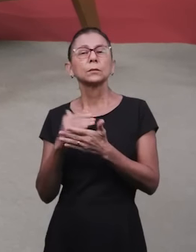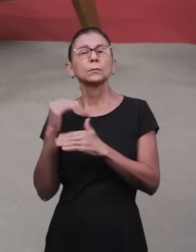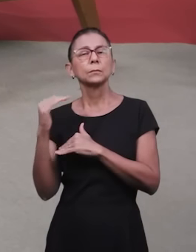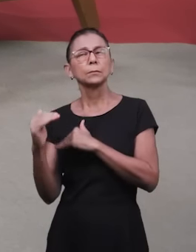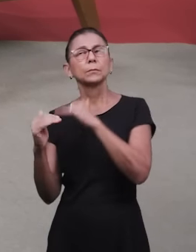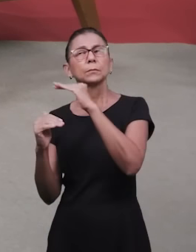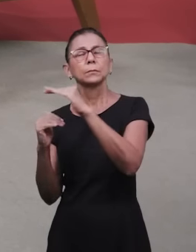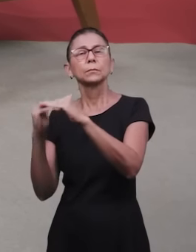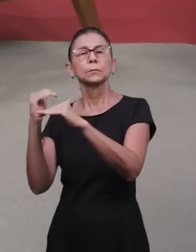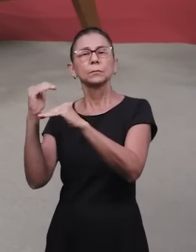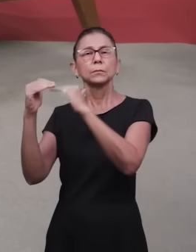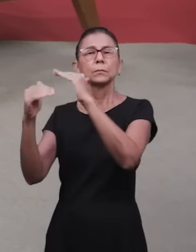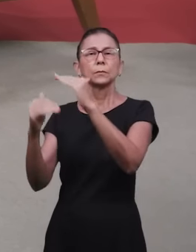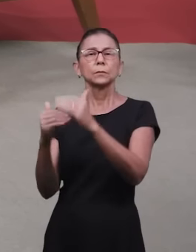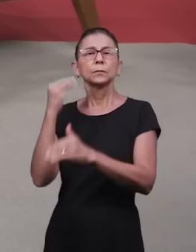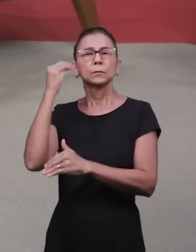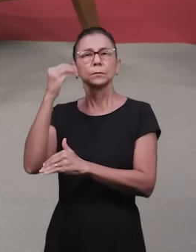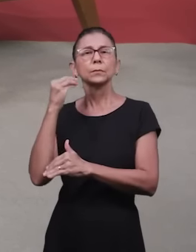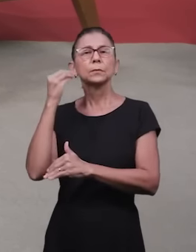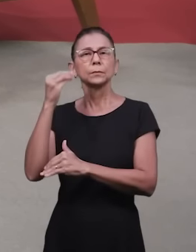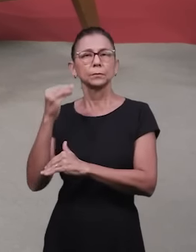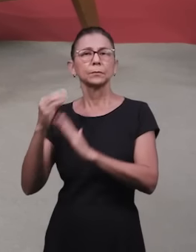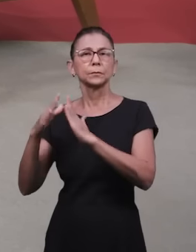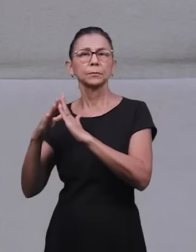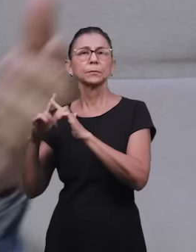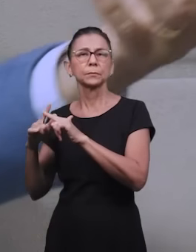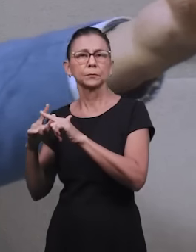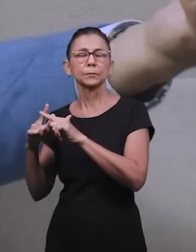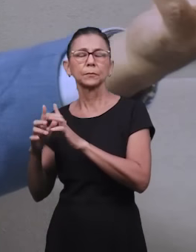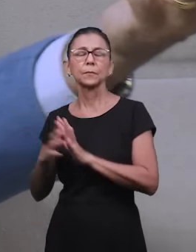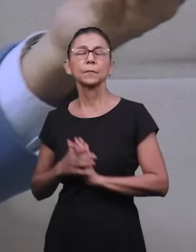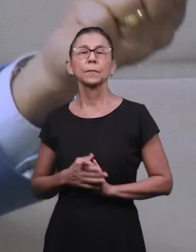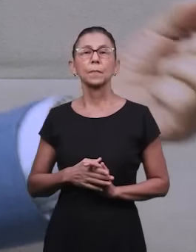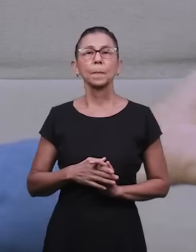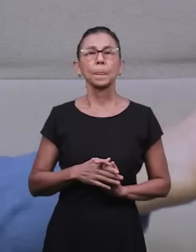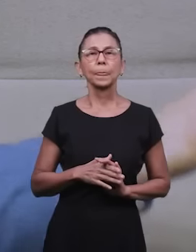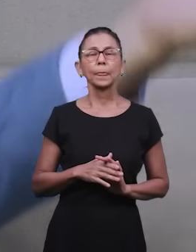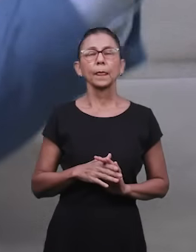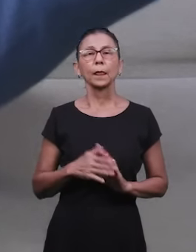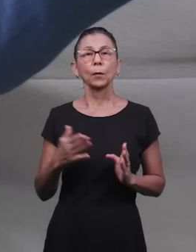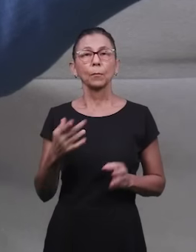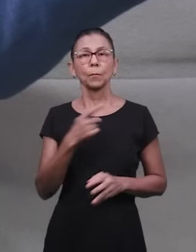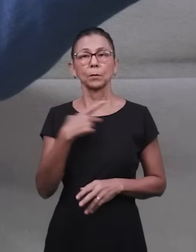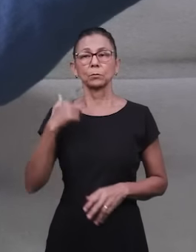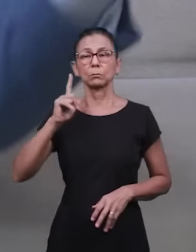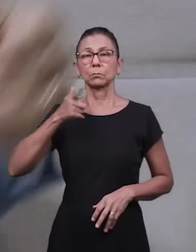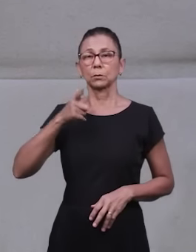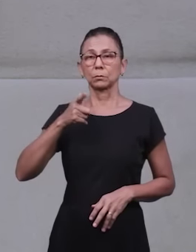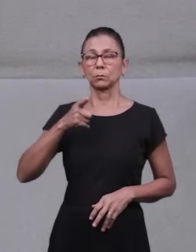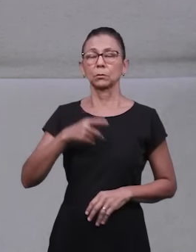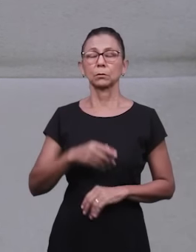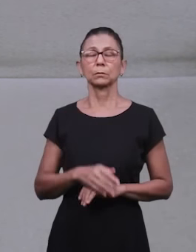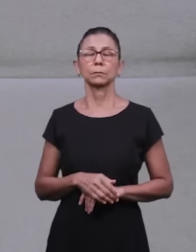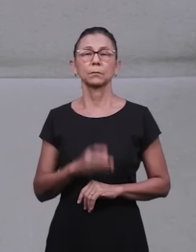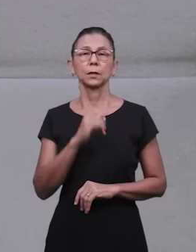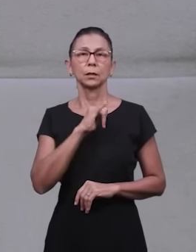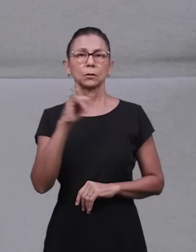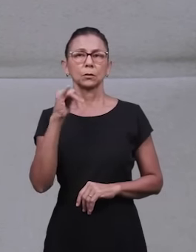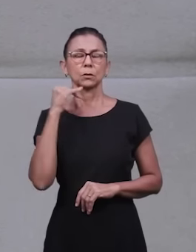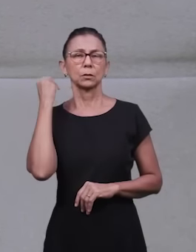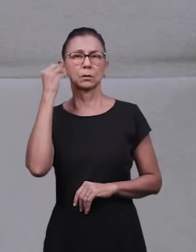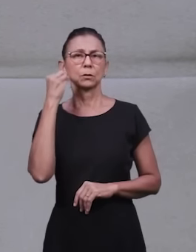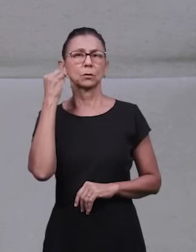aos poucos com o caminhar da Igreja. Mas qual era a experiência deles? O pastor Gedotinho diz lá, conta a história,